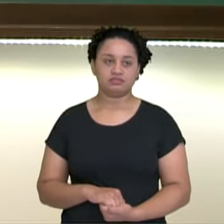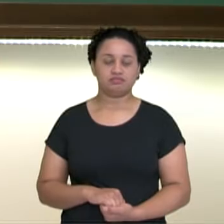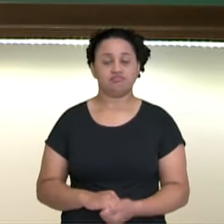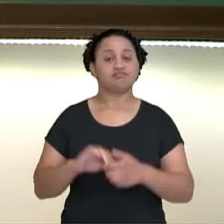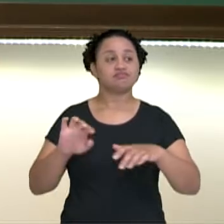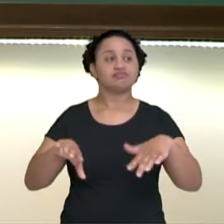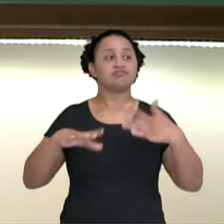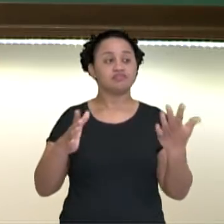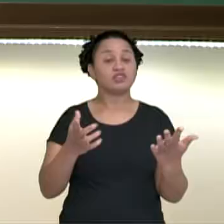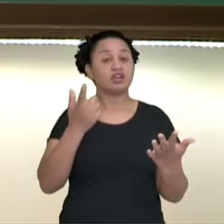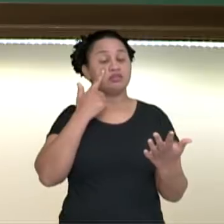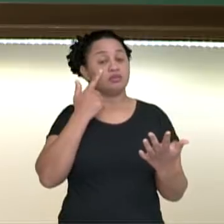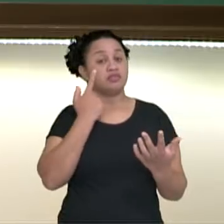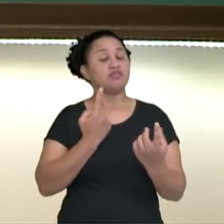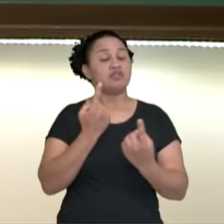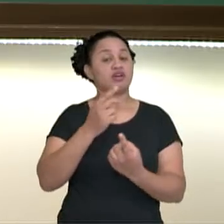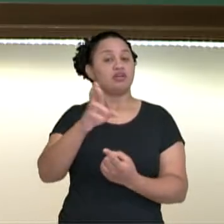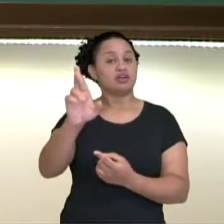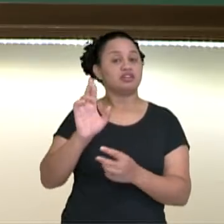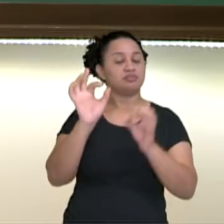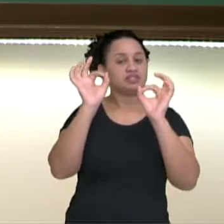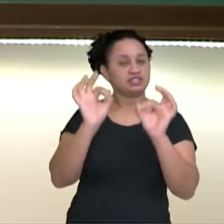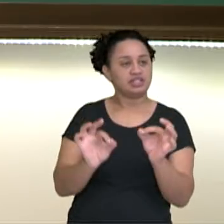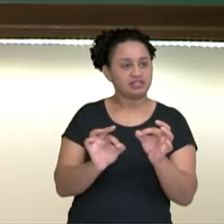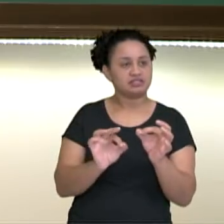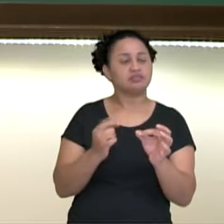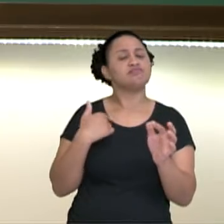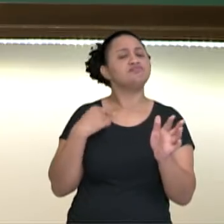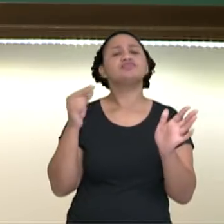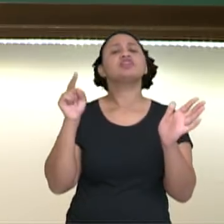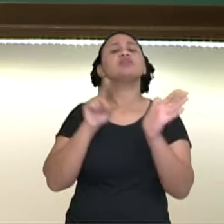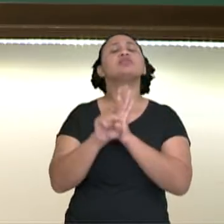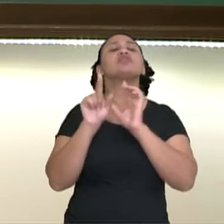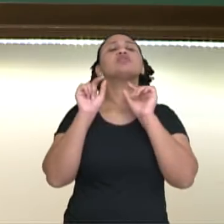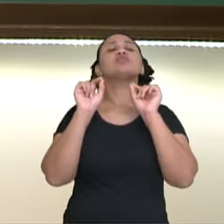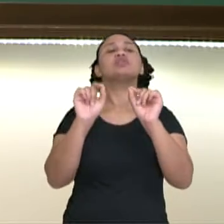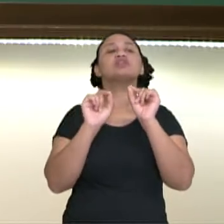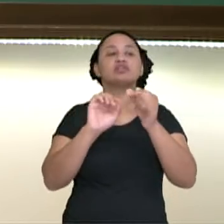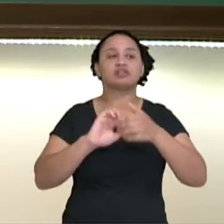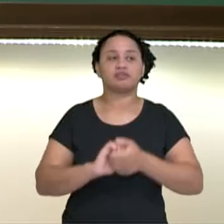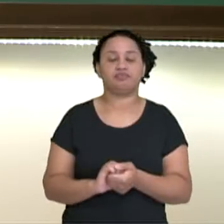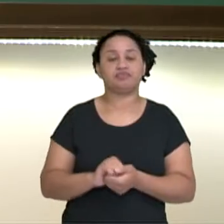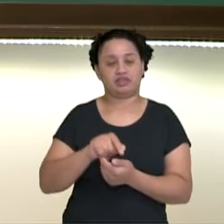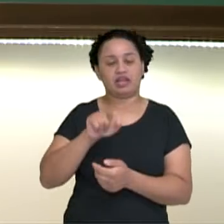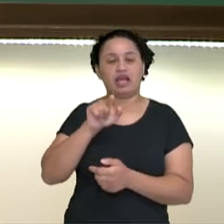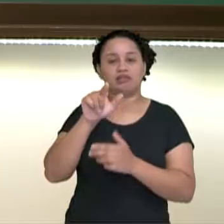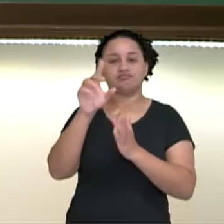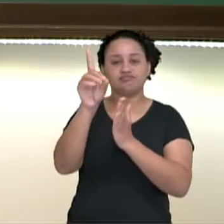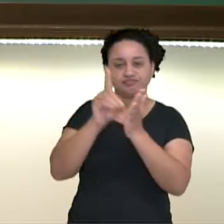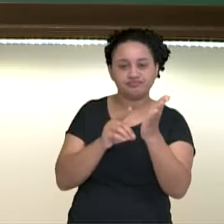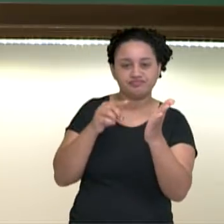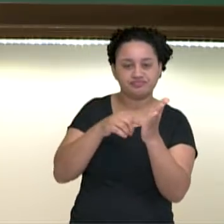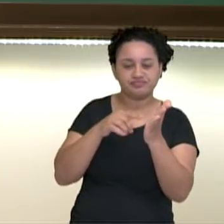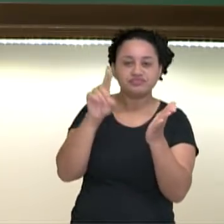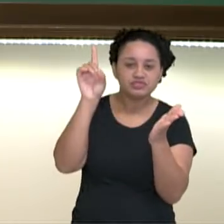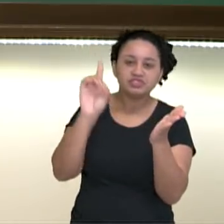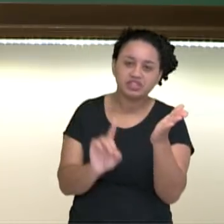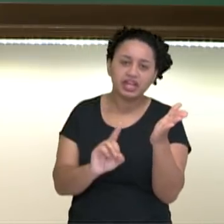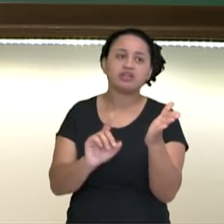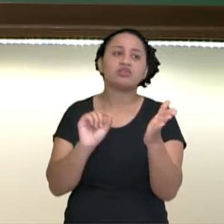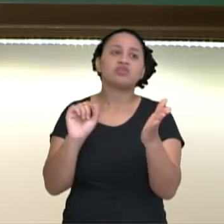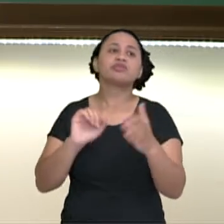E aí, pessoal, vamos ver qual é a resposta correta? A pergunta do quiz era, segundo a Bill of Rights, que é a Declaração